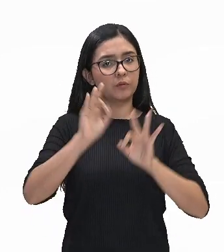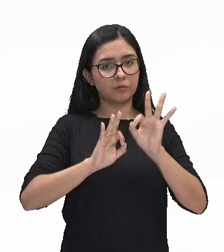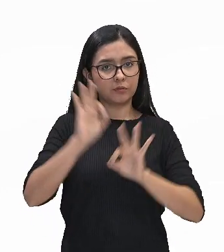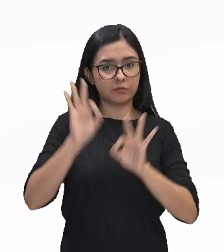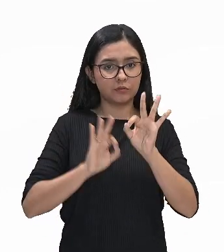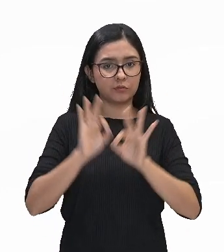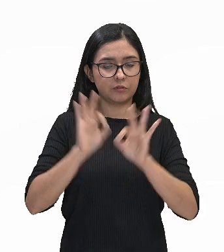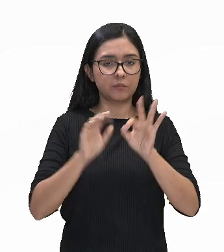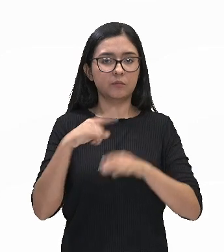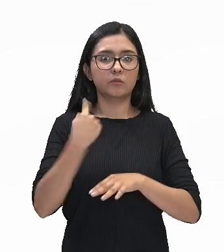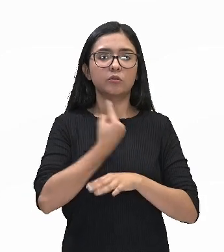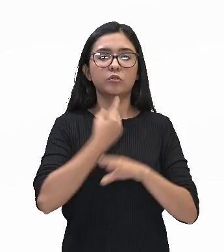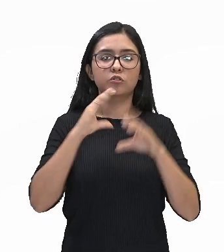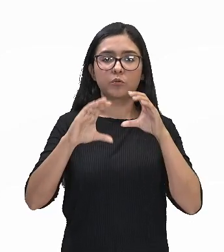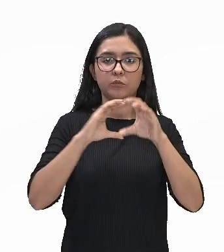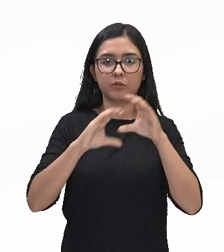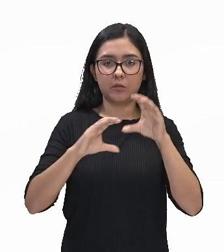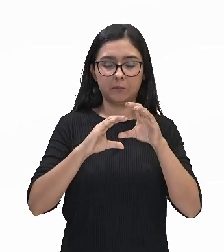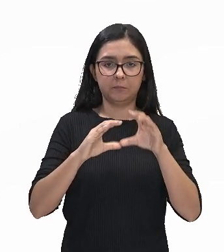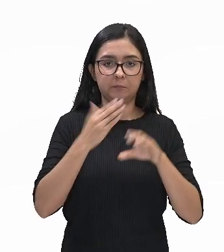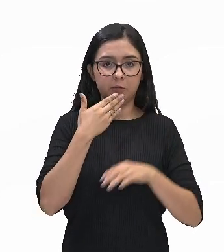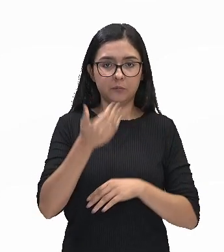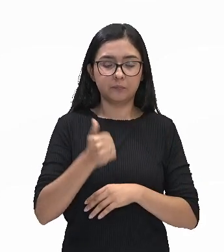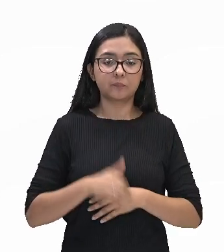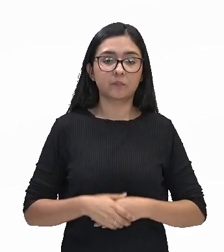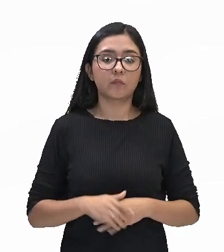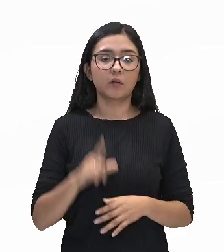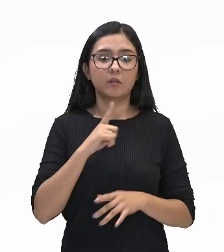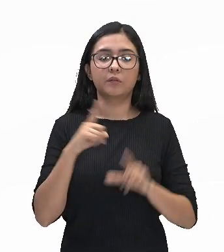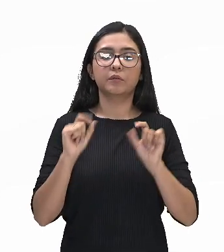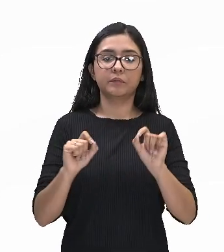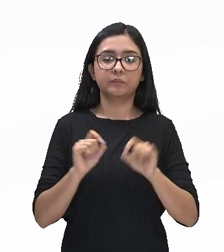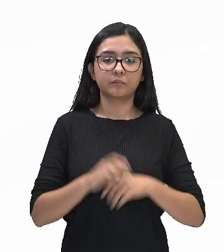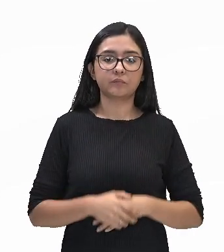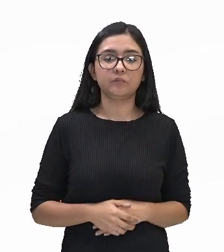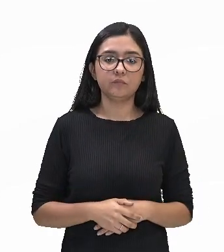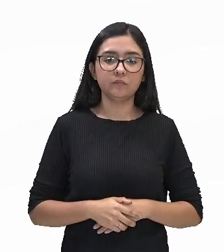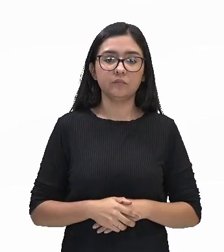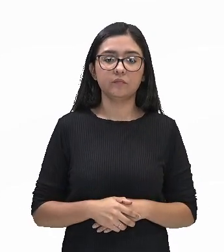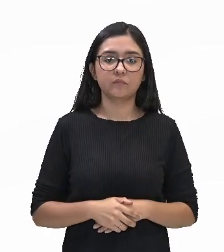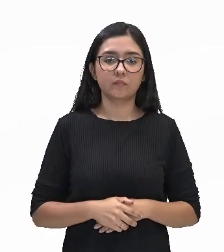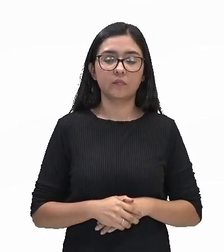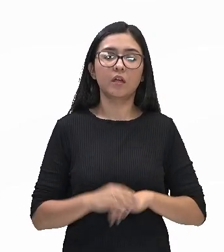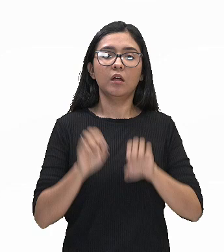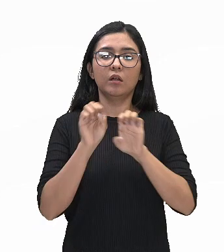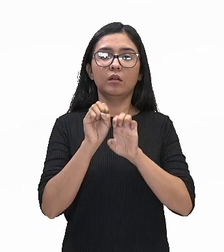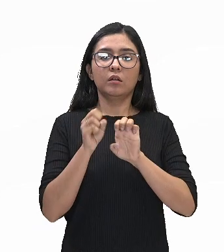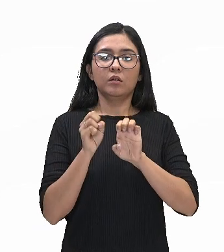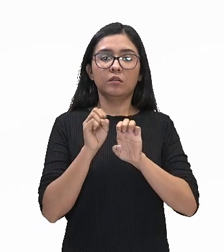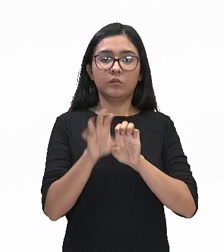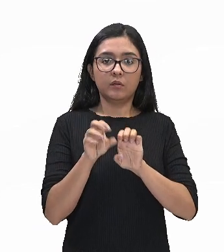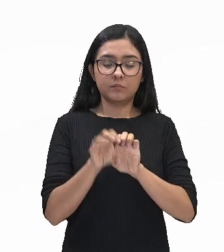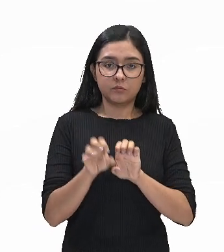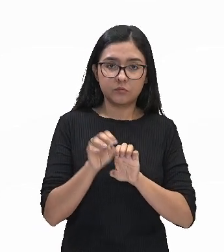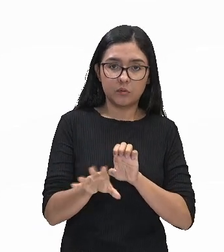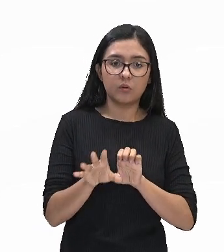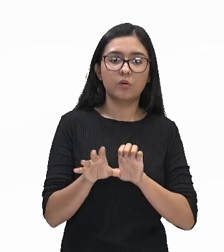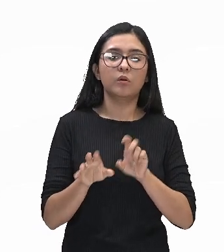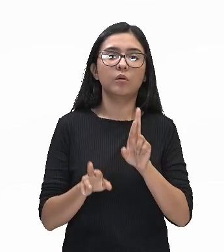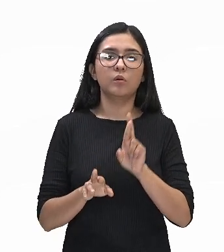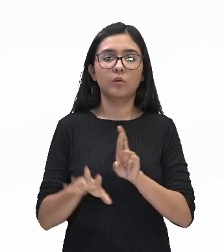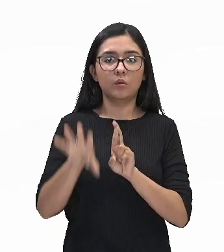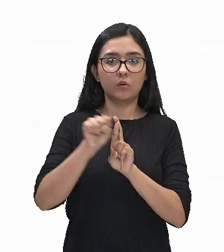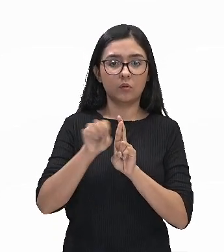nos comunicarmos melhor. Então, nós temos aí o emissor, o receptor,